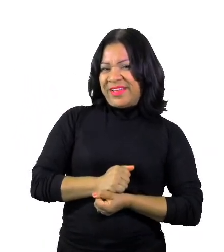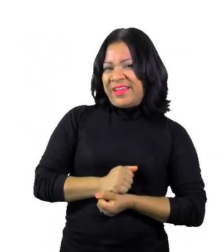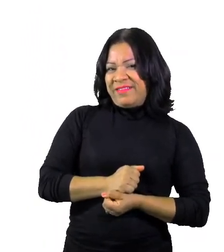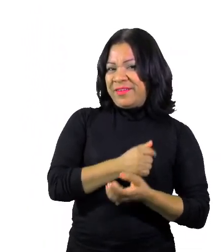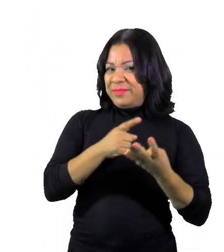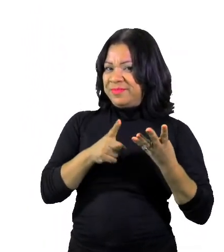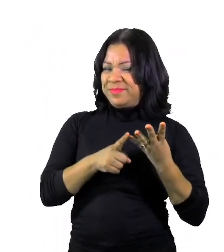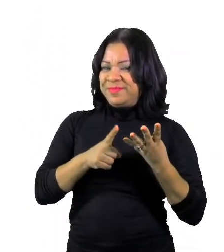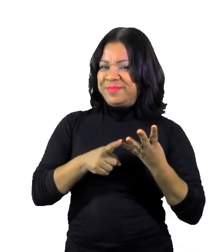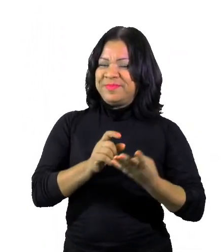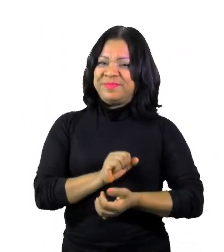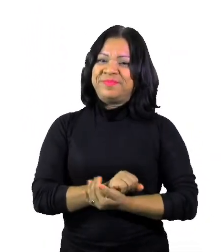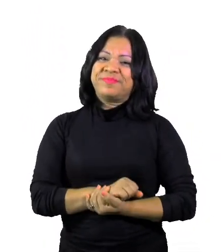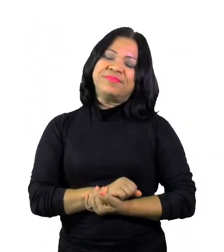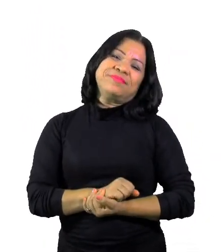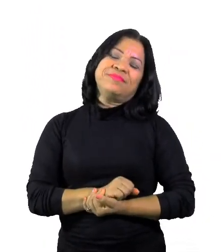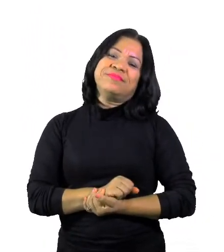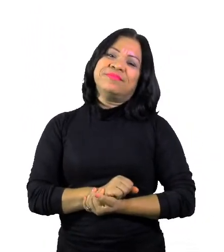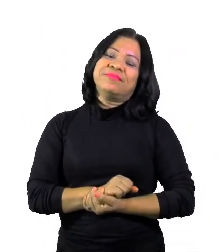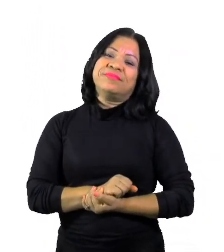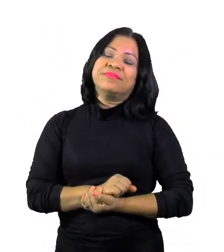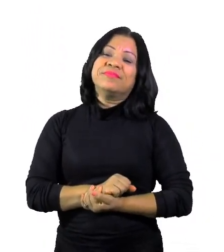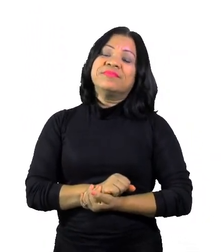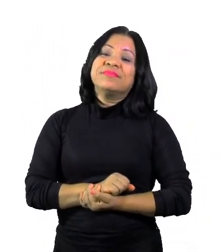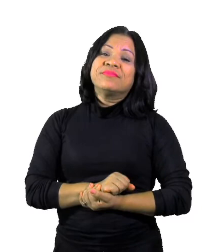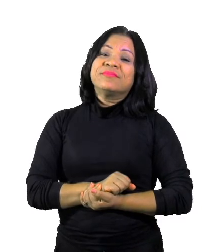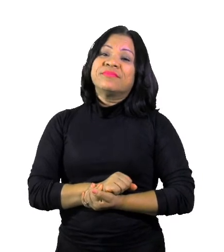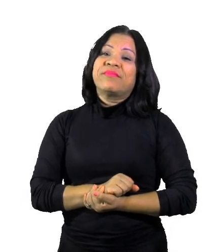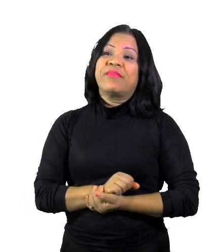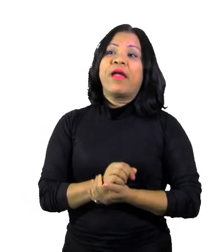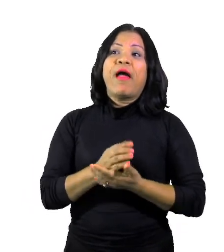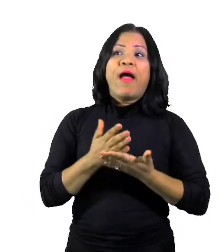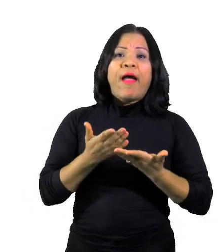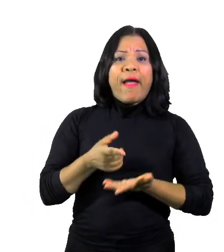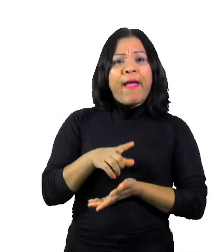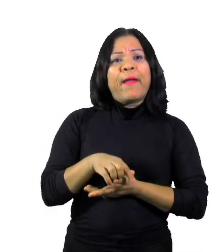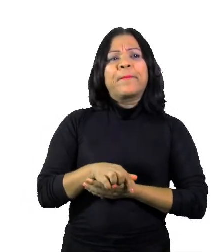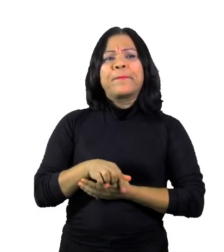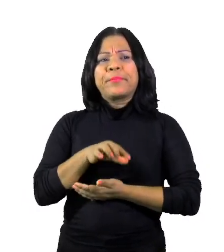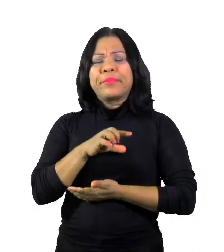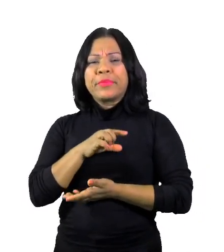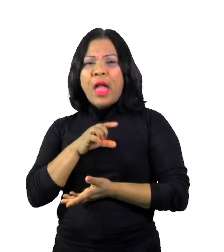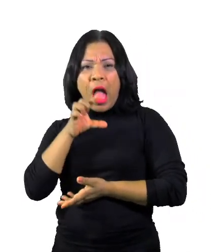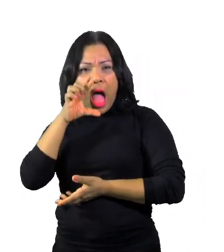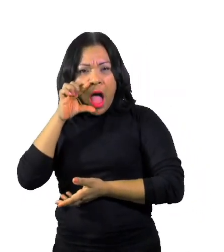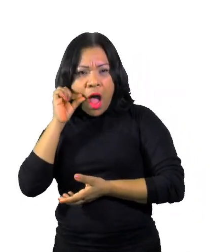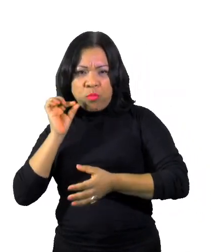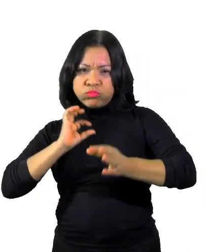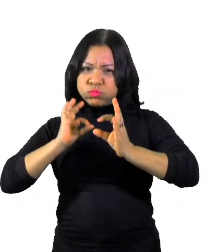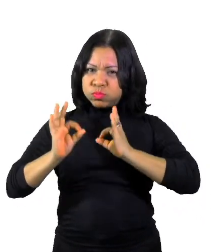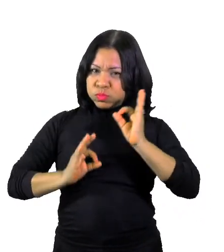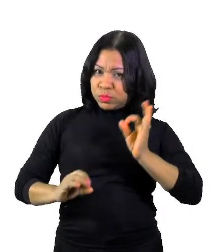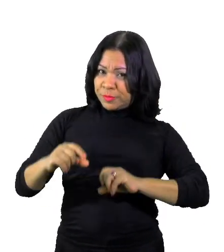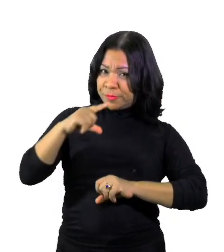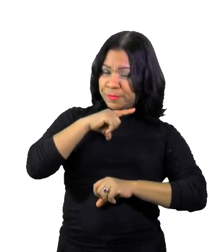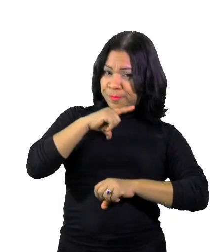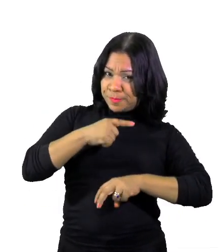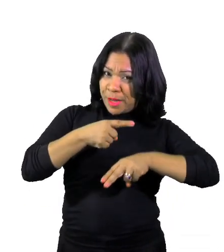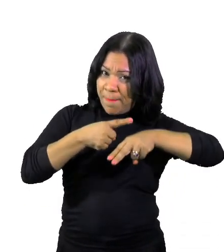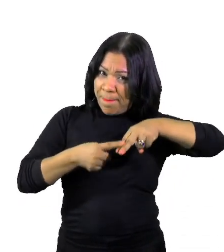fala o seguinte: como tem pernas curtas, a onça pintada não